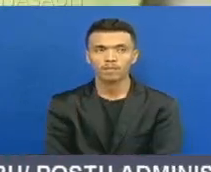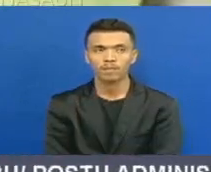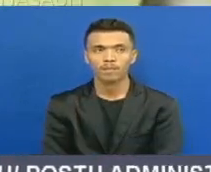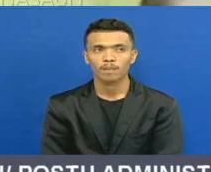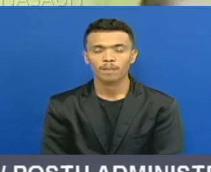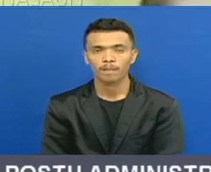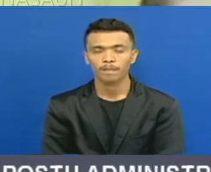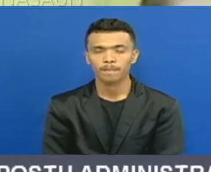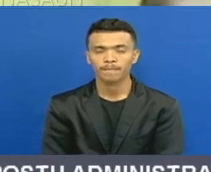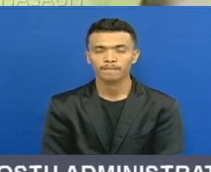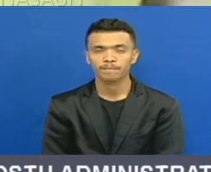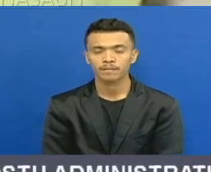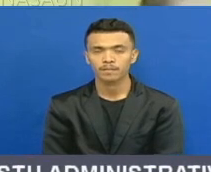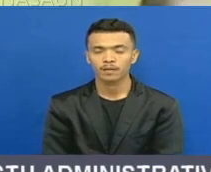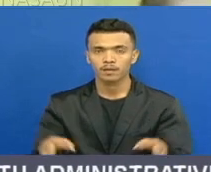maka komitmente.